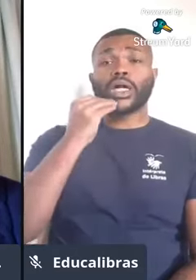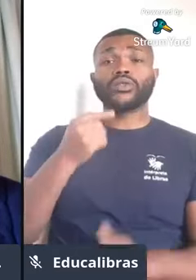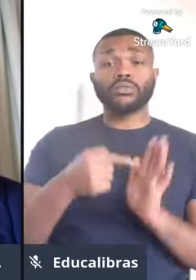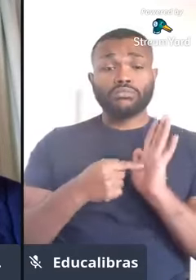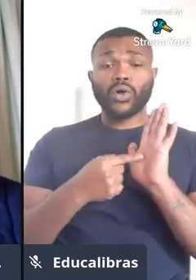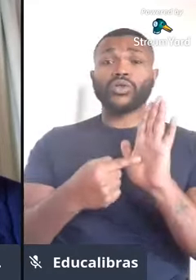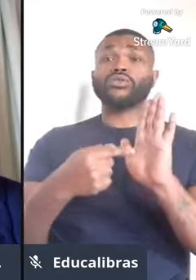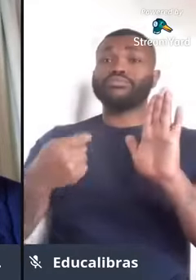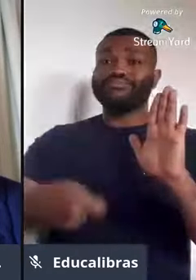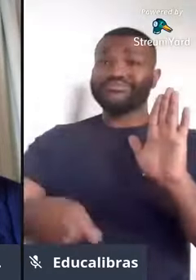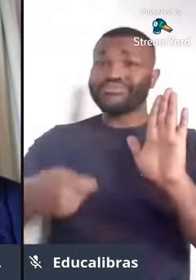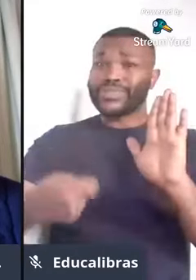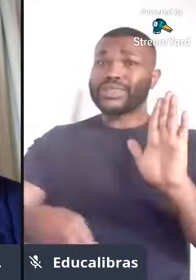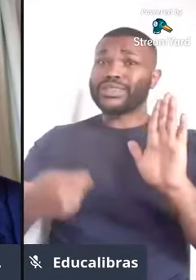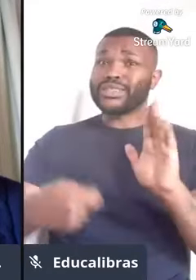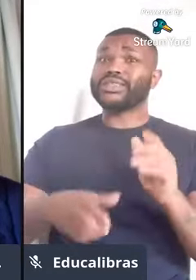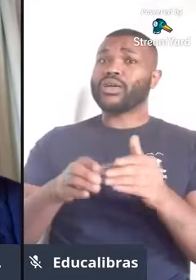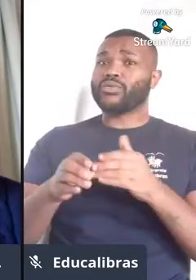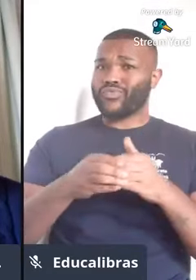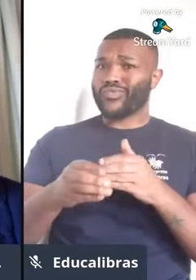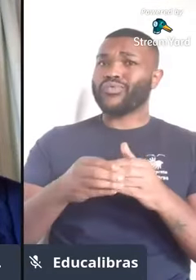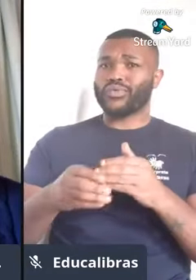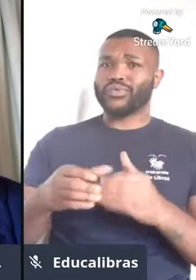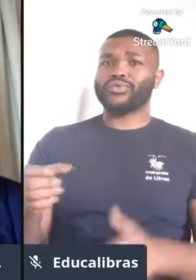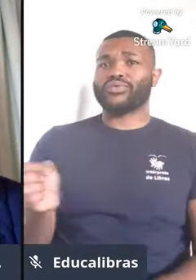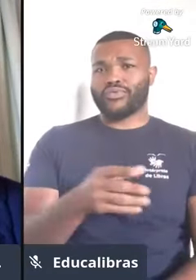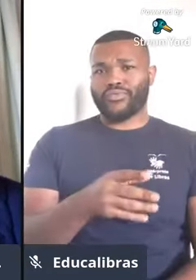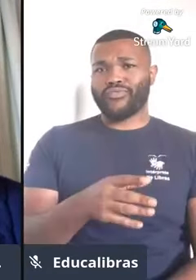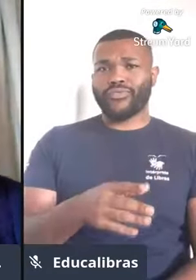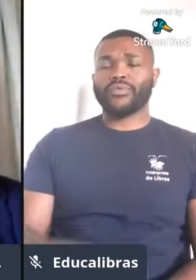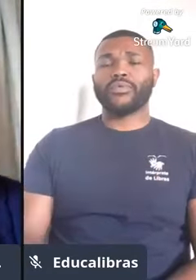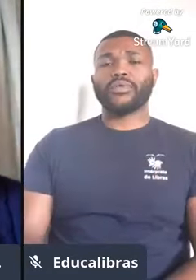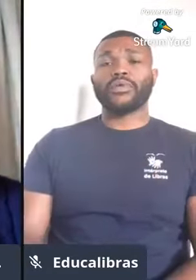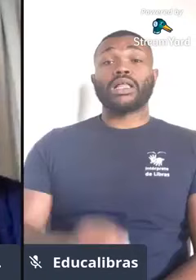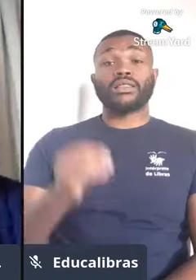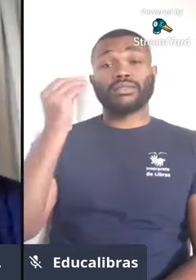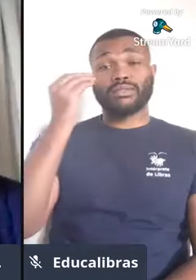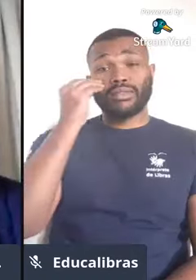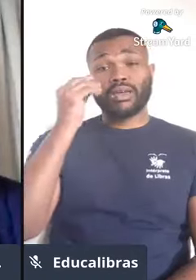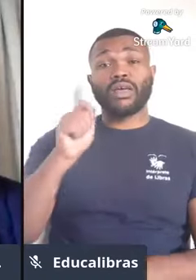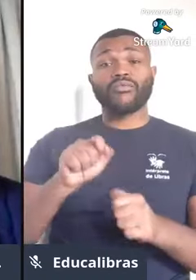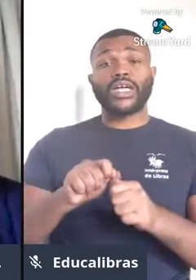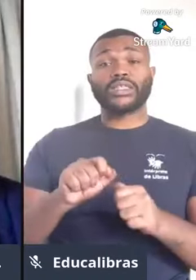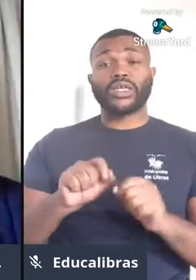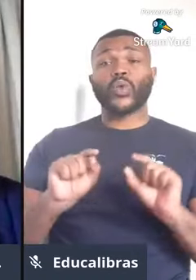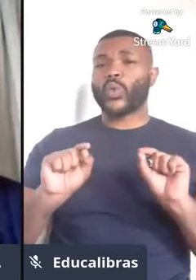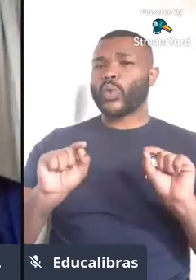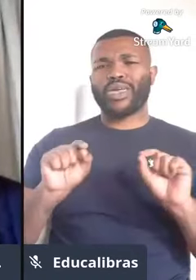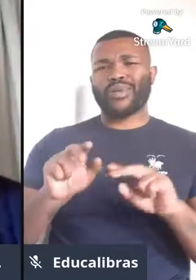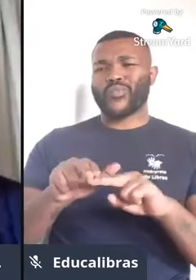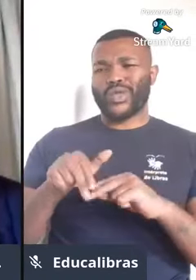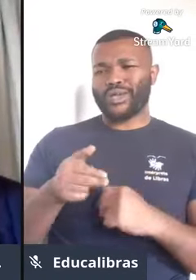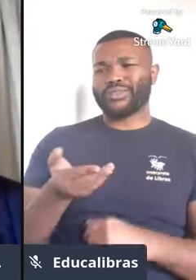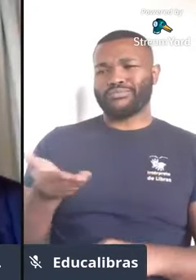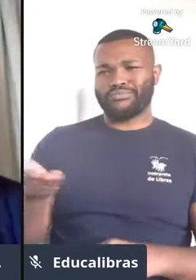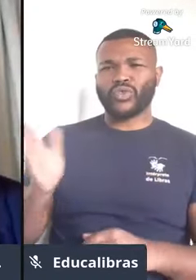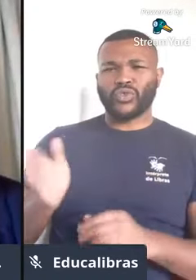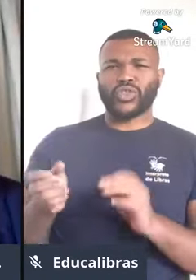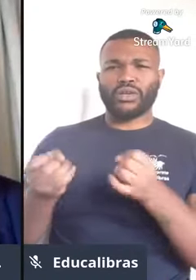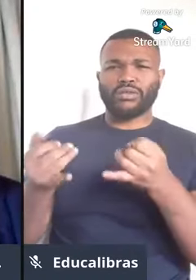de realizarmos novos concursos, mas o que a gente tem buscado fazer, diante dessa situação, é aprimorar